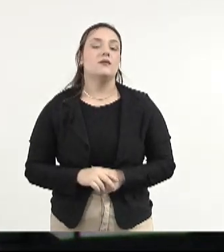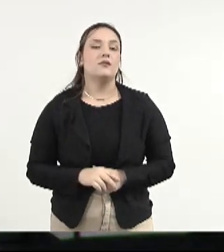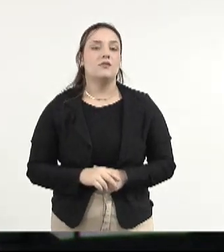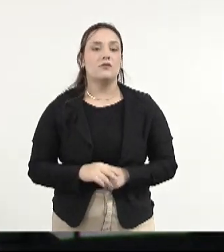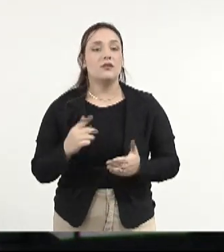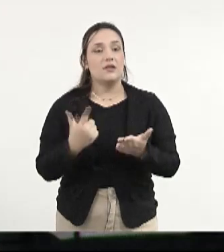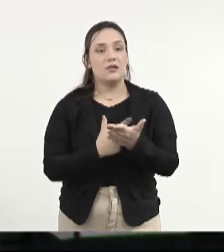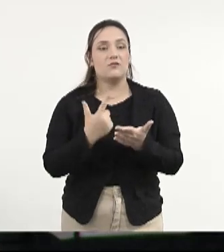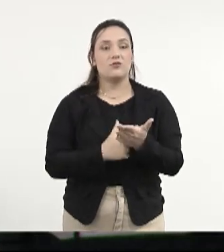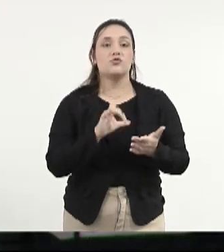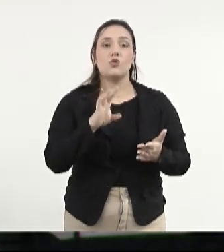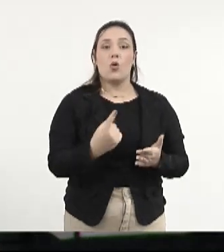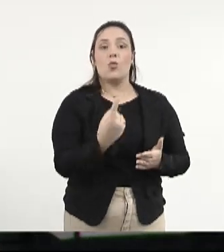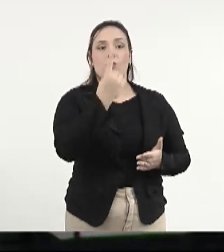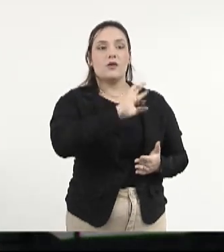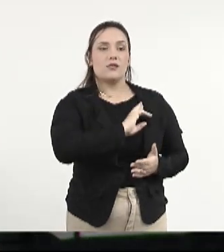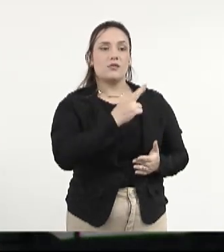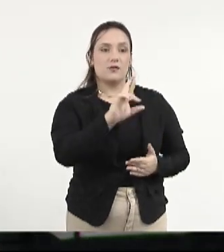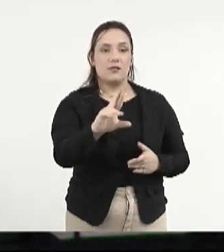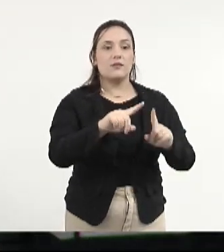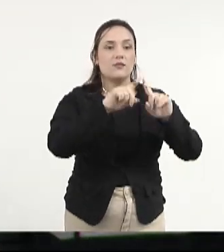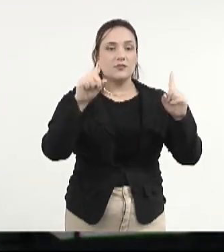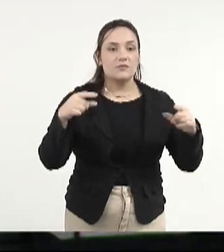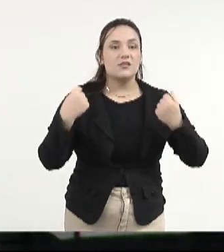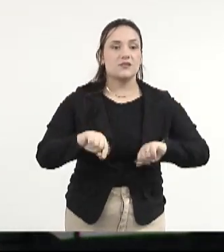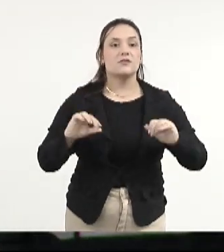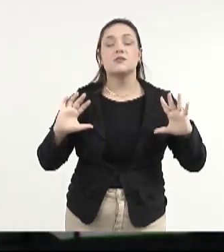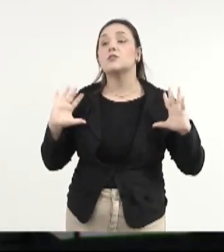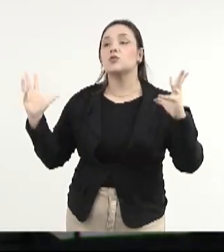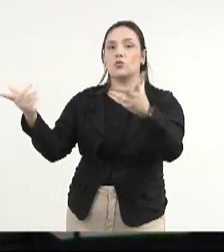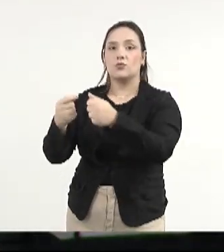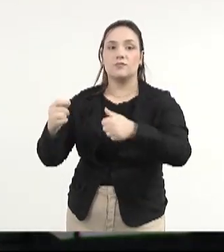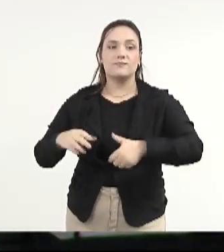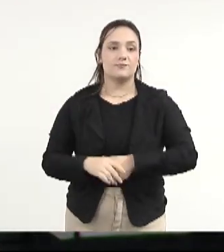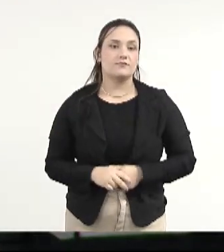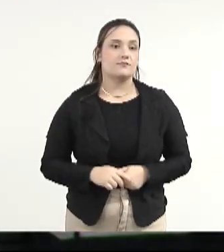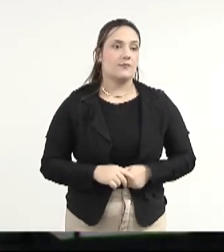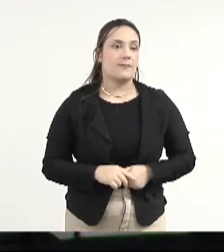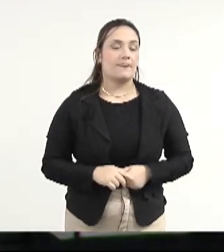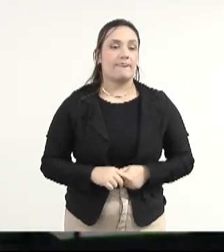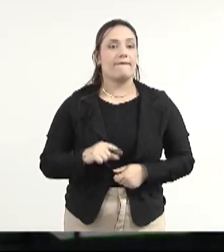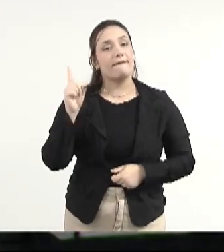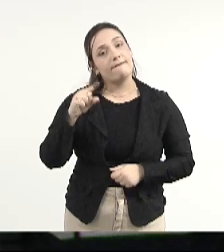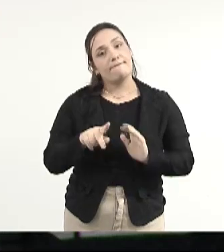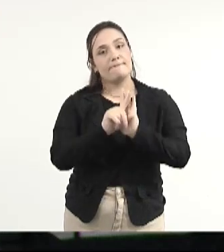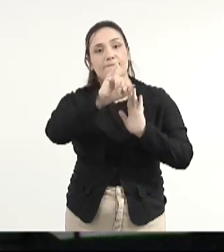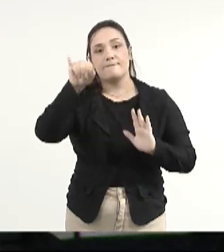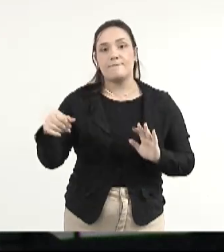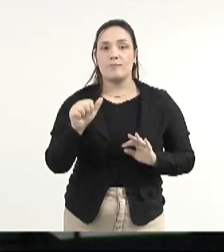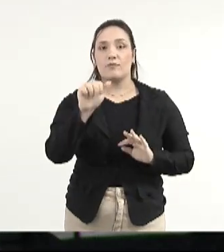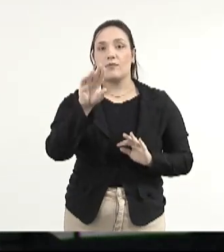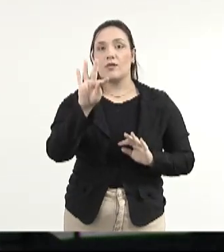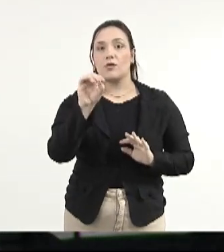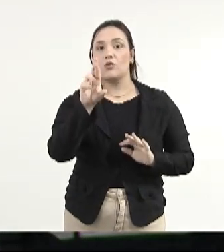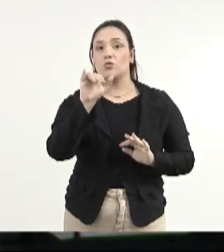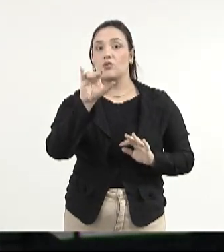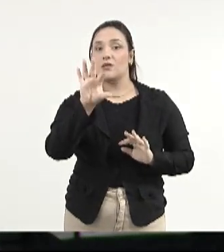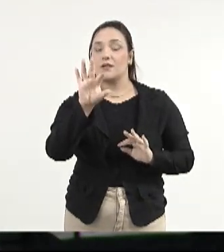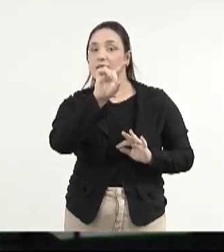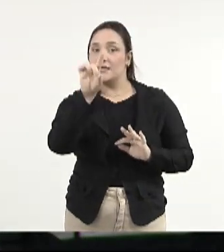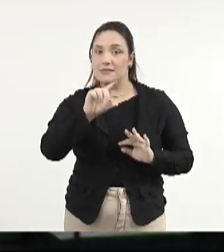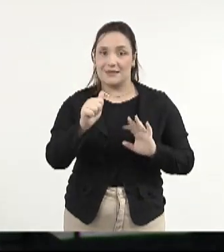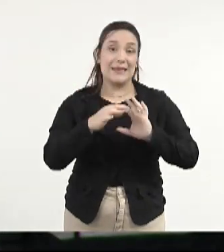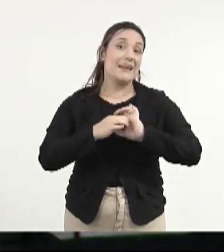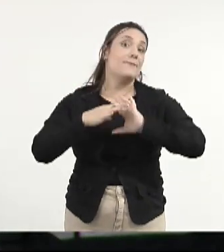livro de uma religião, né, mas teria que disponibilizar de todas. Como se trata de um projeto autorizativo, e